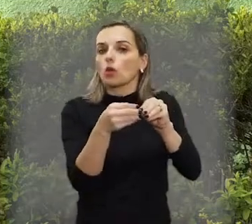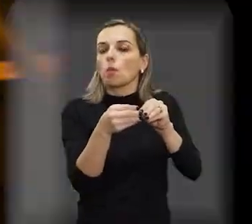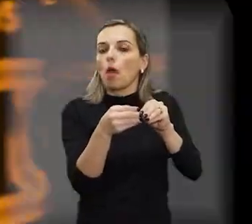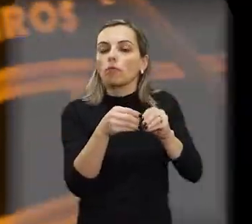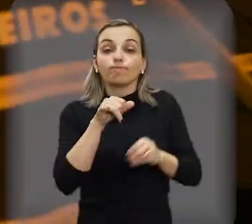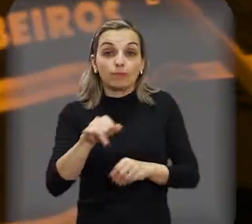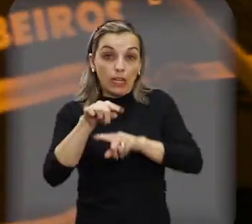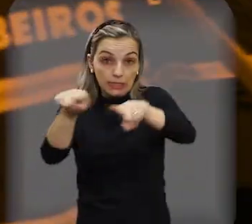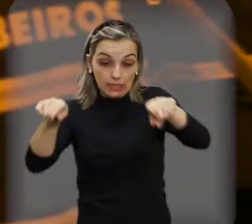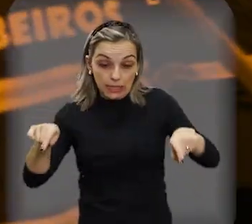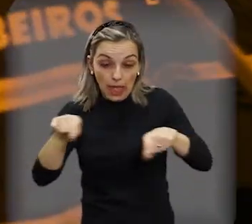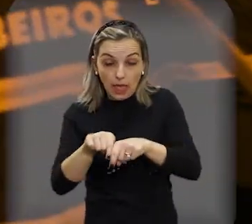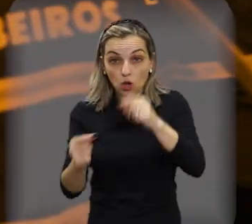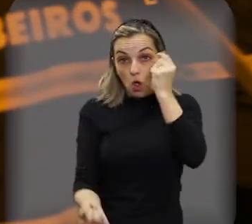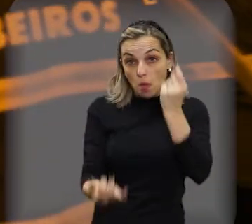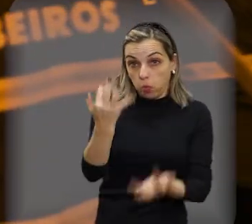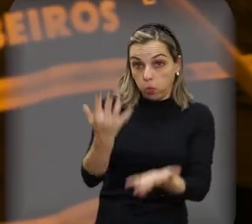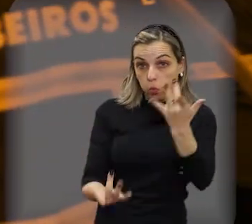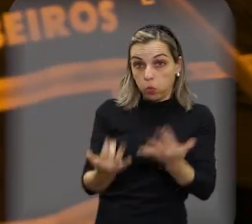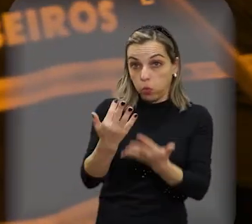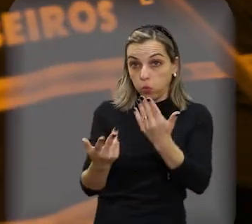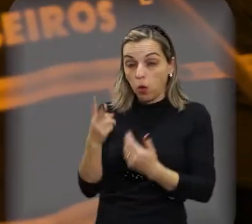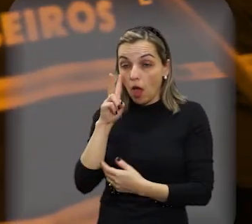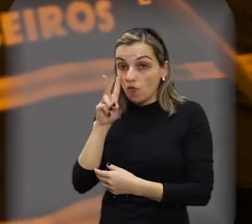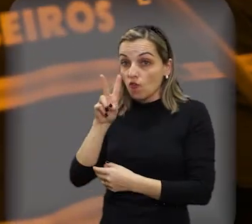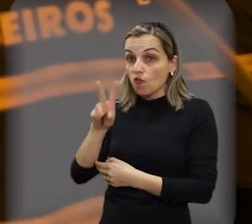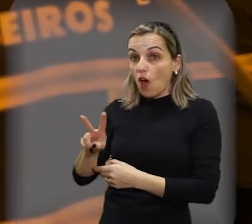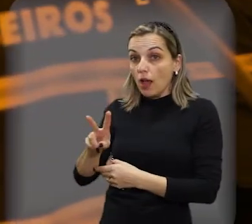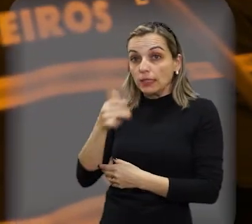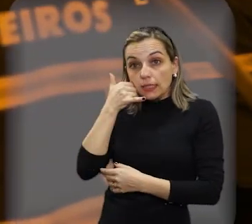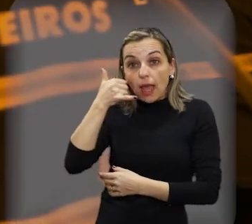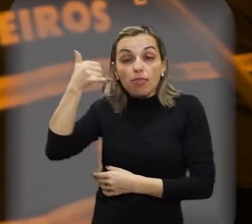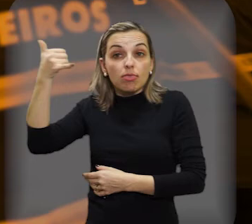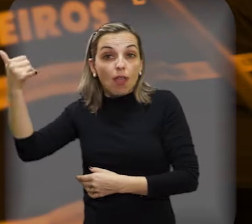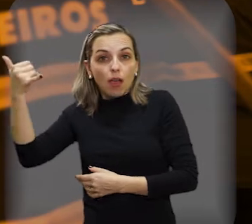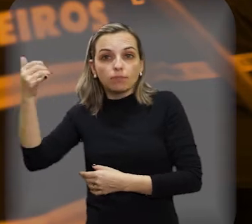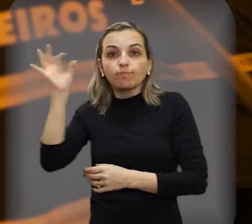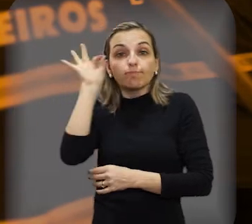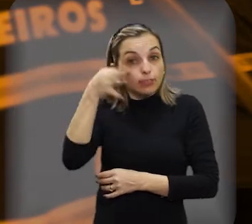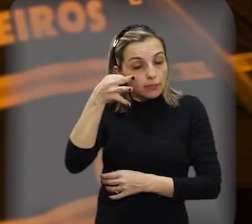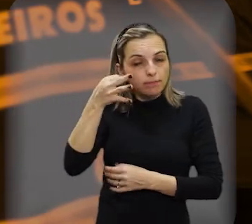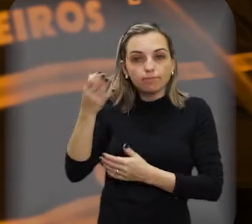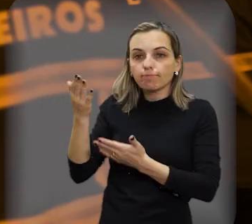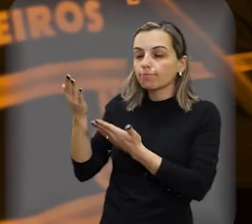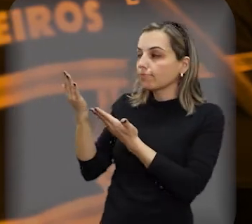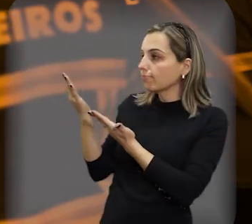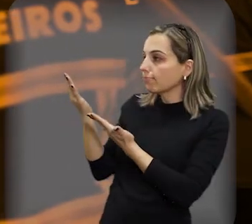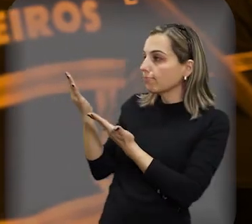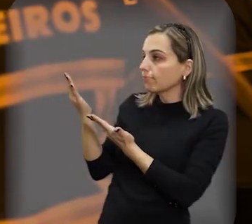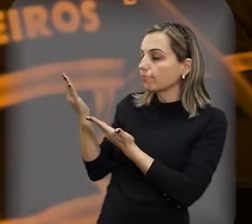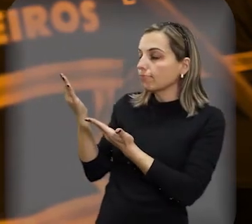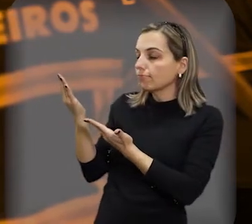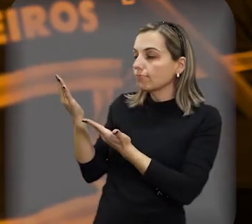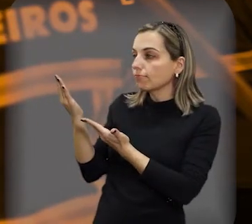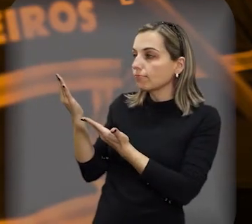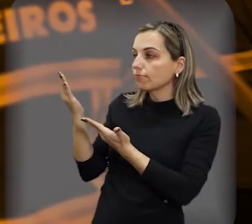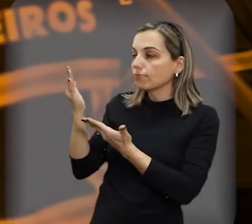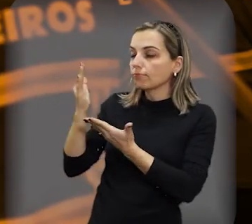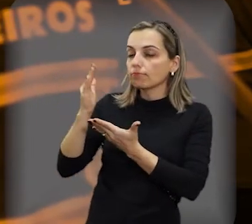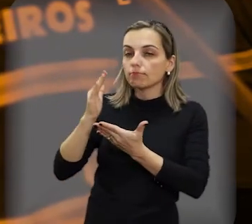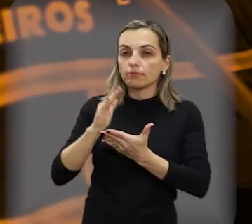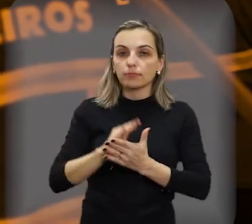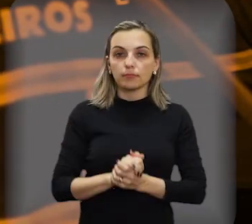de entorno. Recapitulando, se você presenciar uma queimada, acione imediatamente o Corpo de Bombeiros no